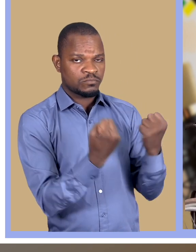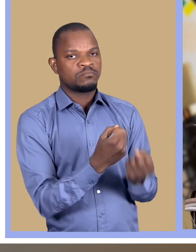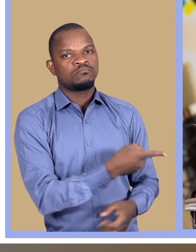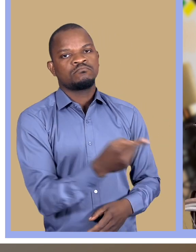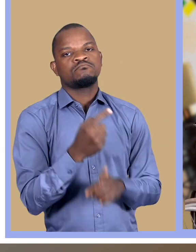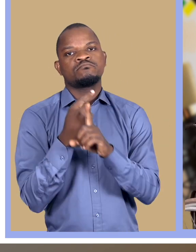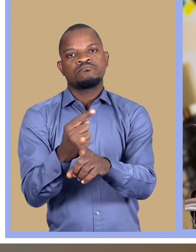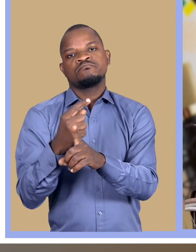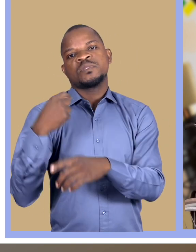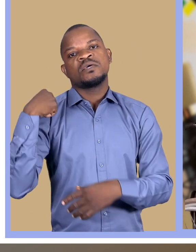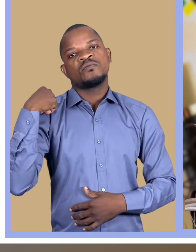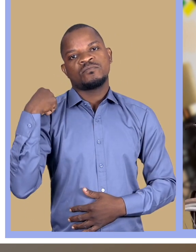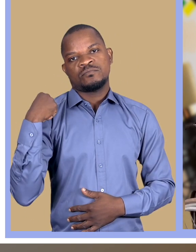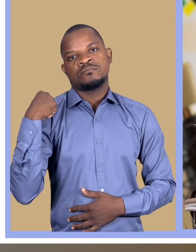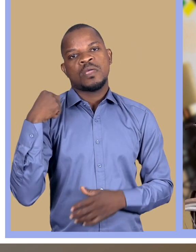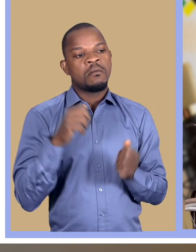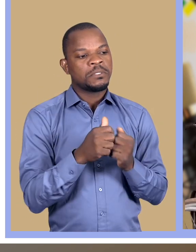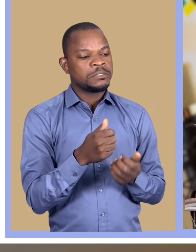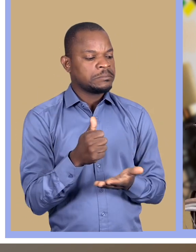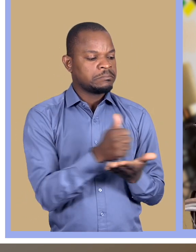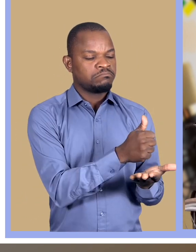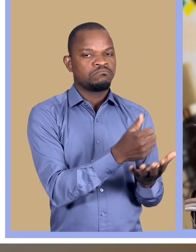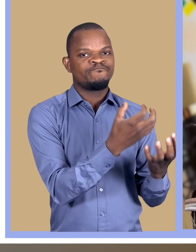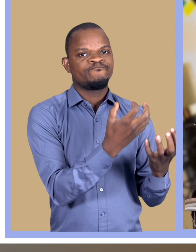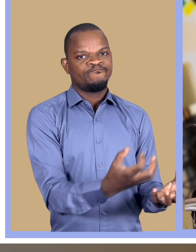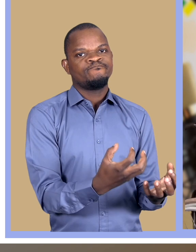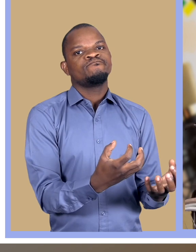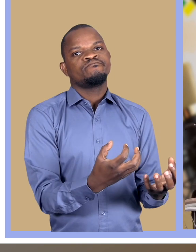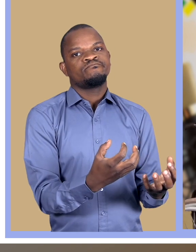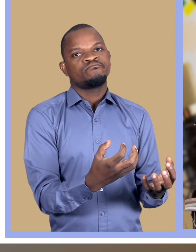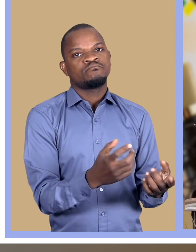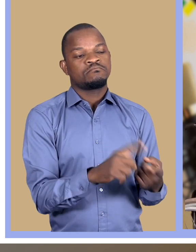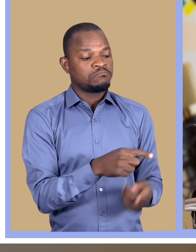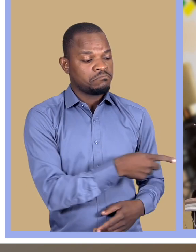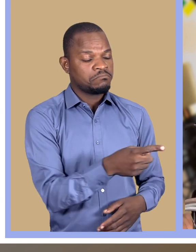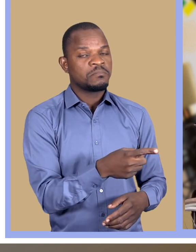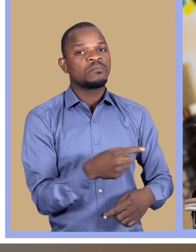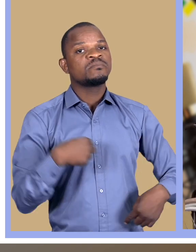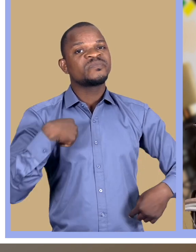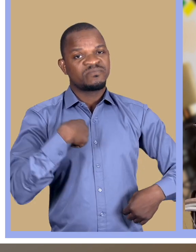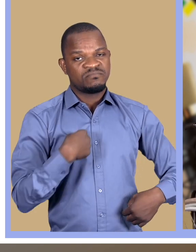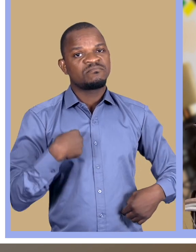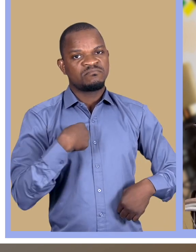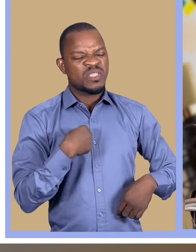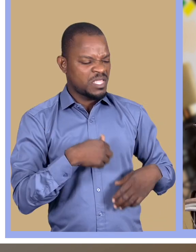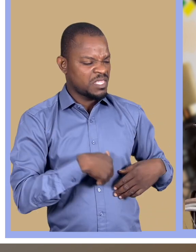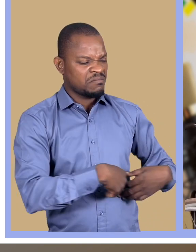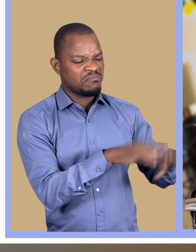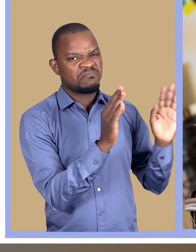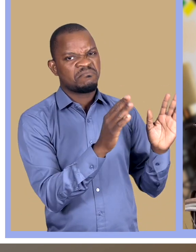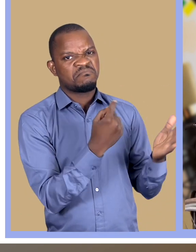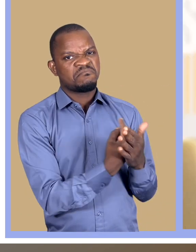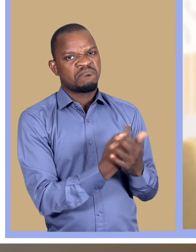voluntariado, sem apoio nenhum. E muitas vezes rejeitadas, essas organizações. Muitas vezes, quando